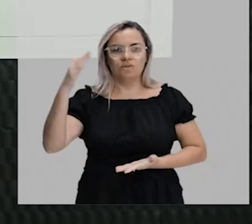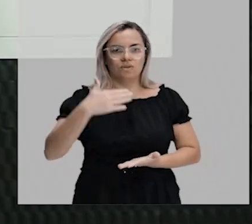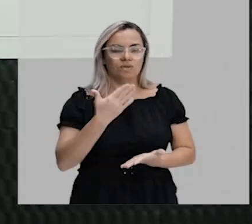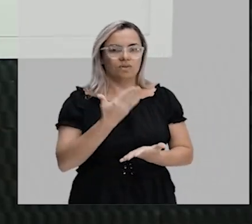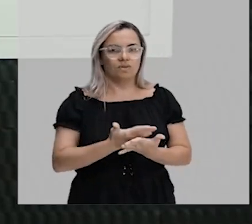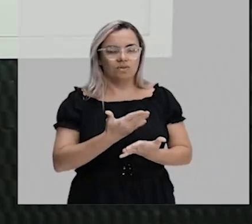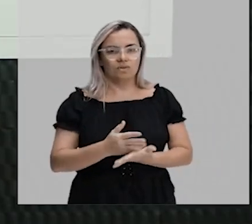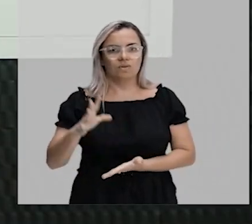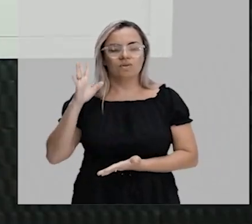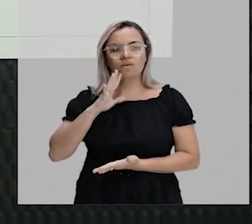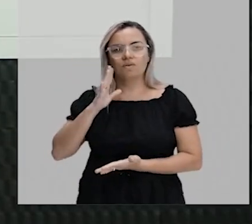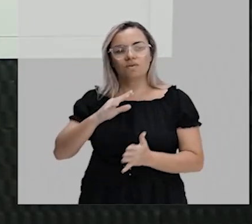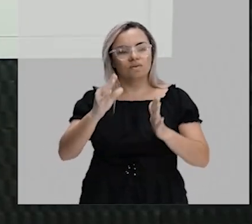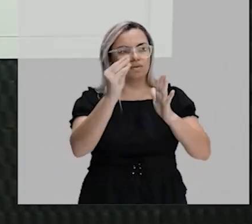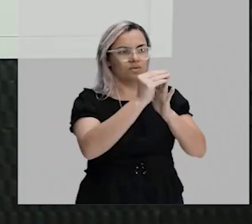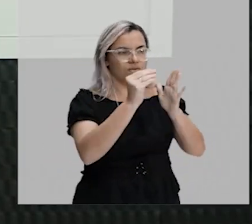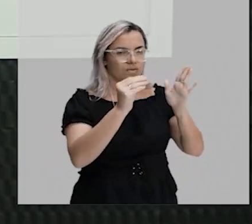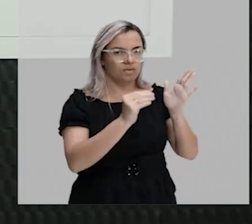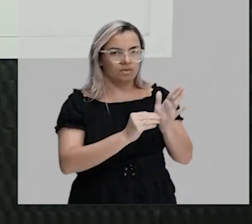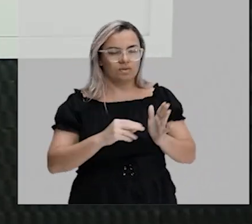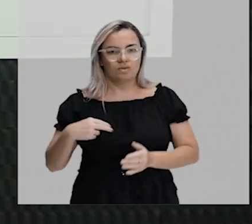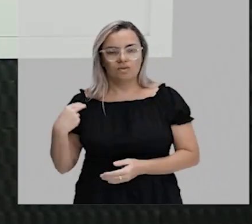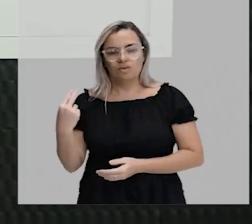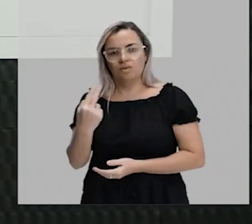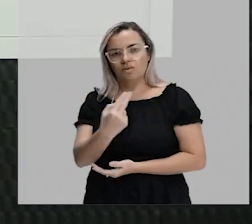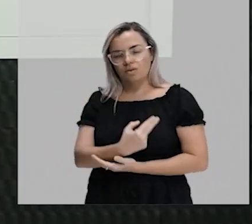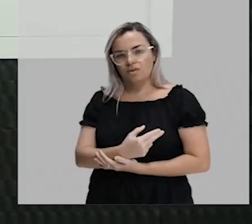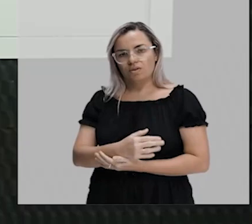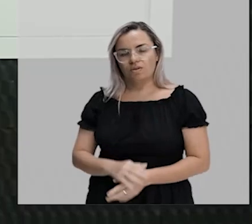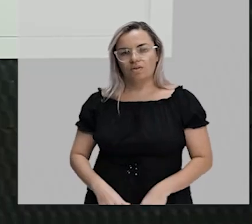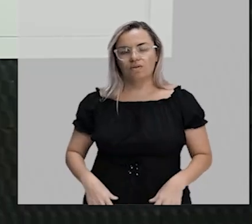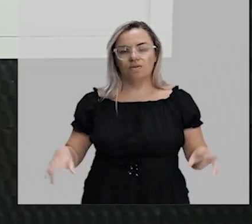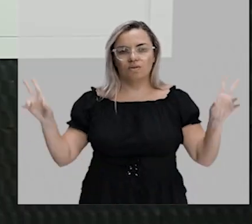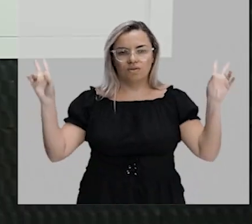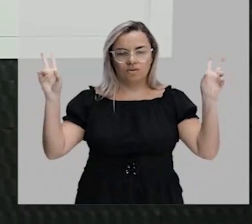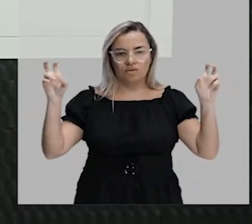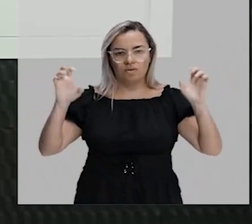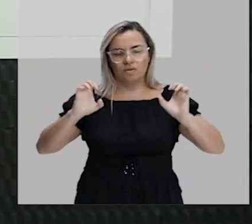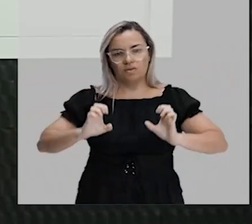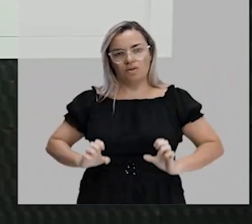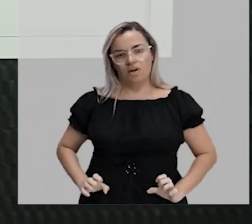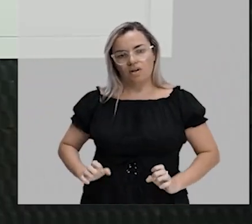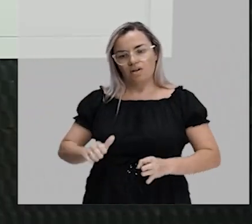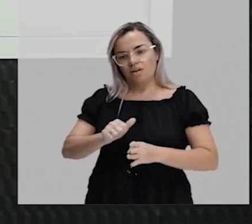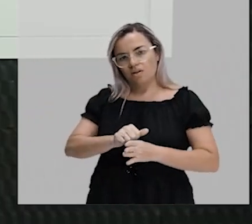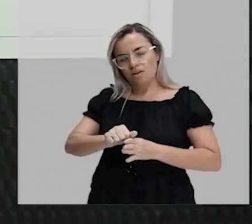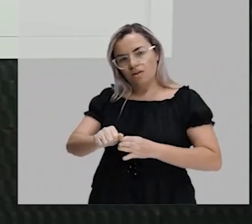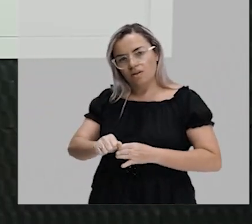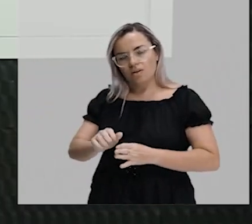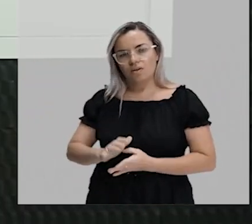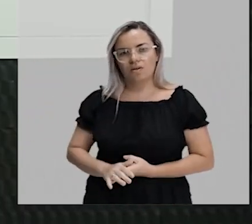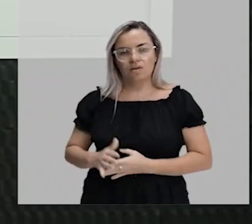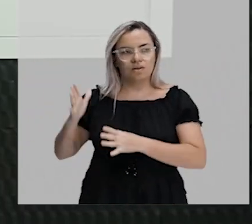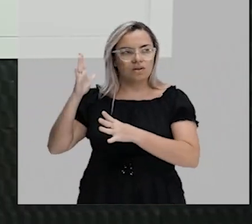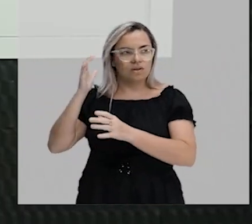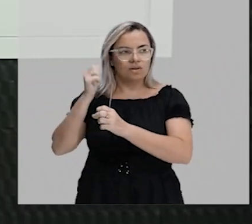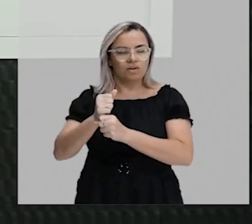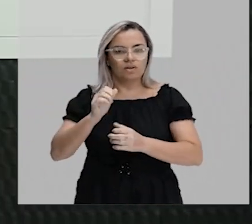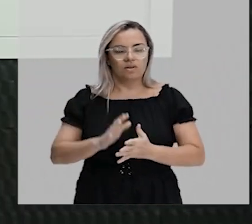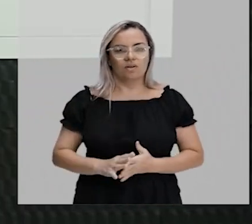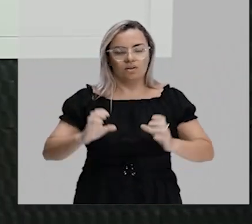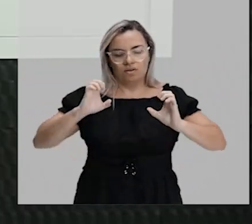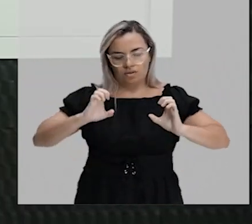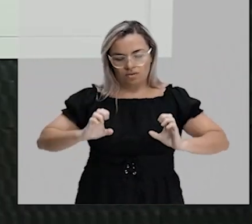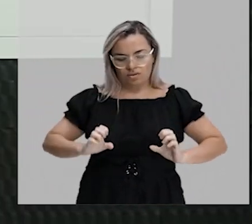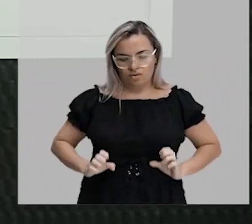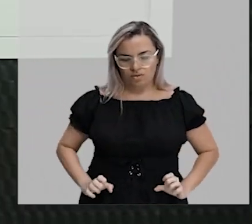aqui nestes conteúdos que nós temos. Ética e moral. Resgatando alguns elementos para vocês, vocês sabem que ética